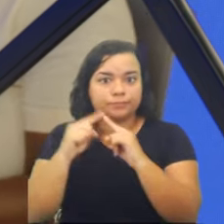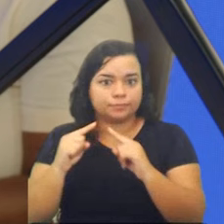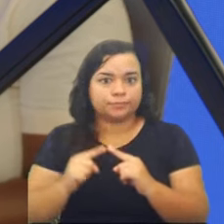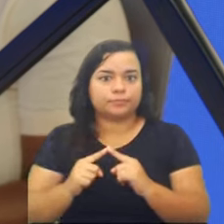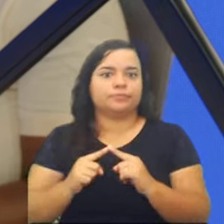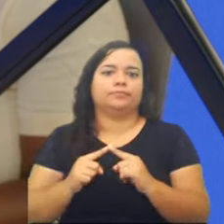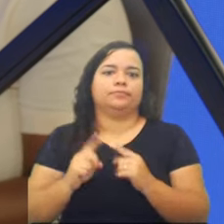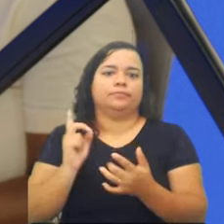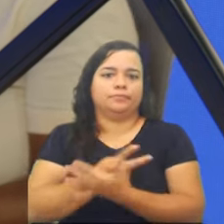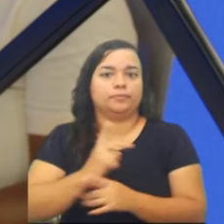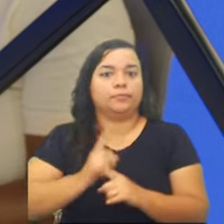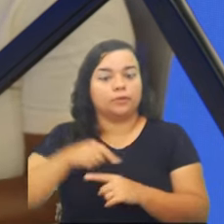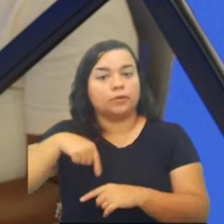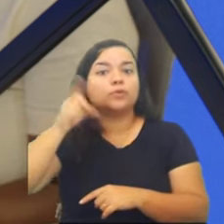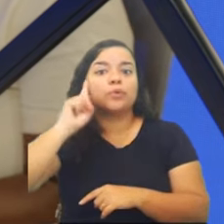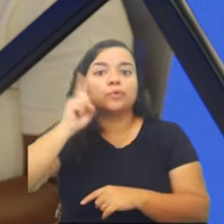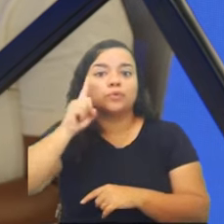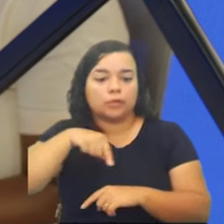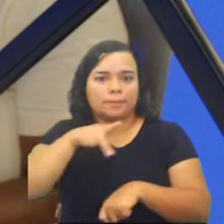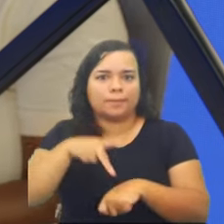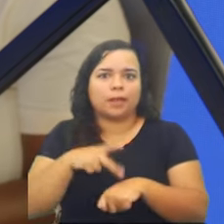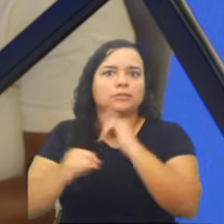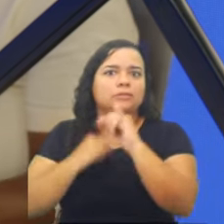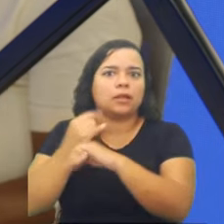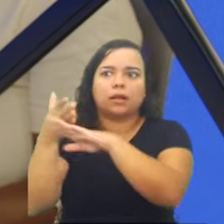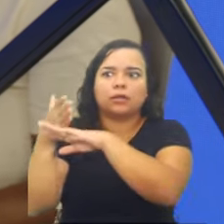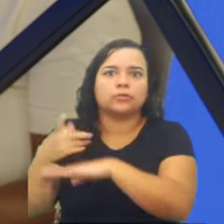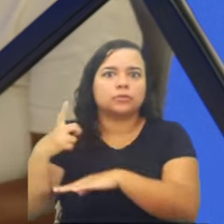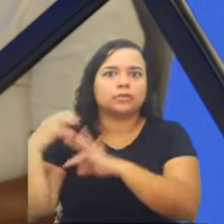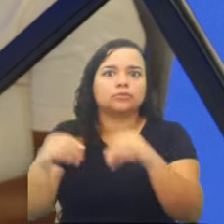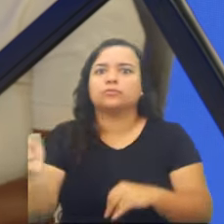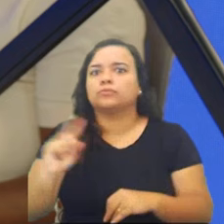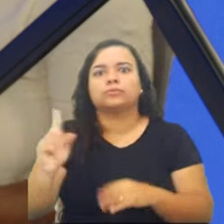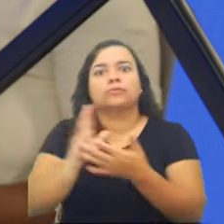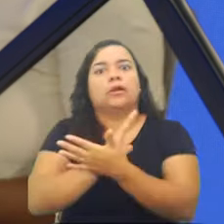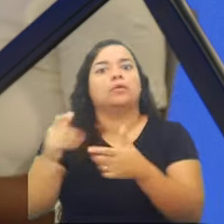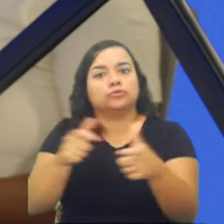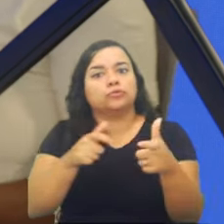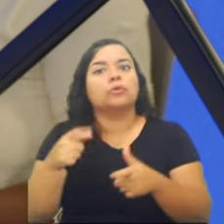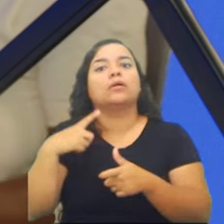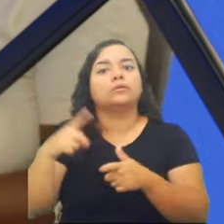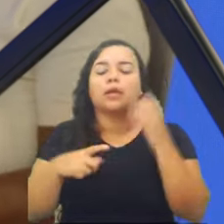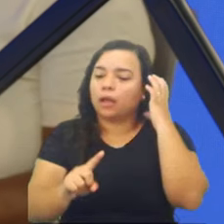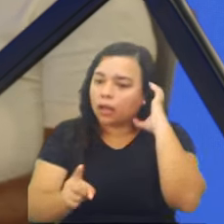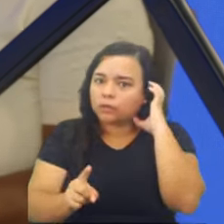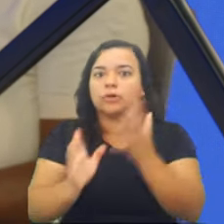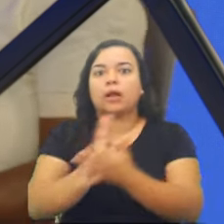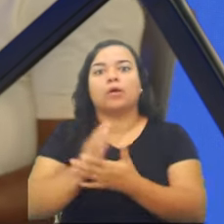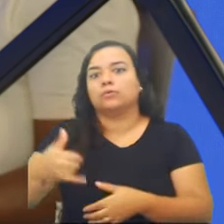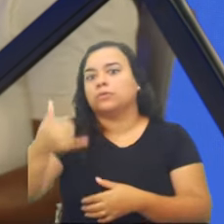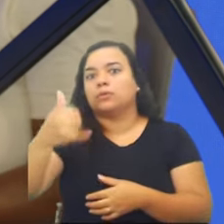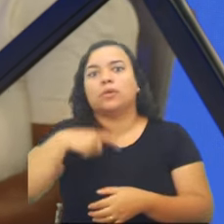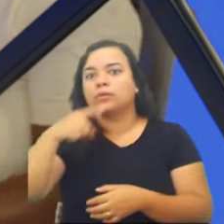precisa lembrar todo dia que nesse país não é todo mundo que tem acesso à internet tem lugar que ainda é rádio tem lugar